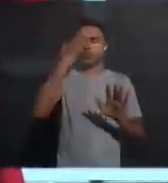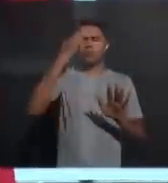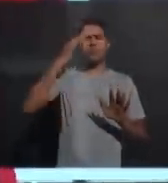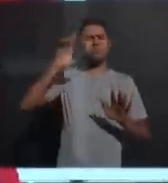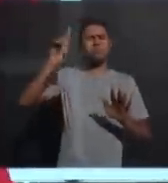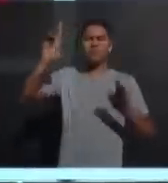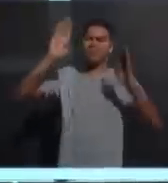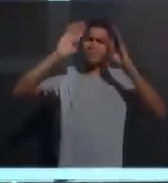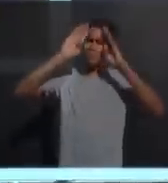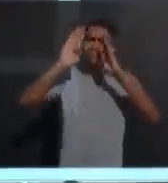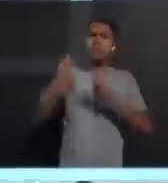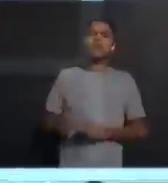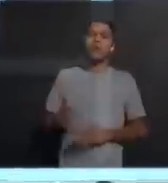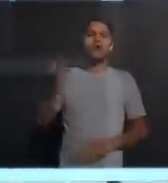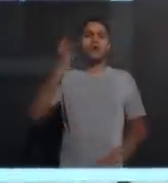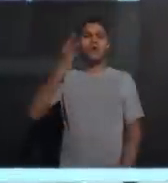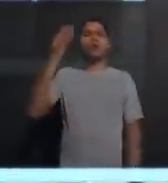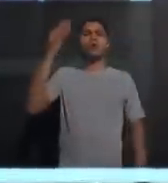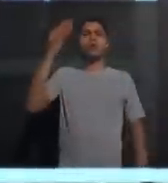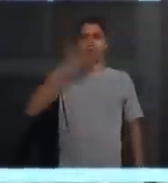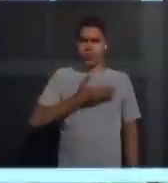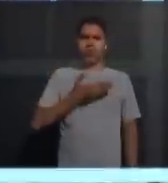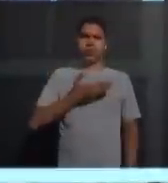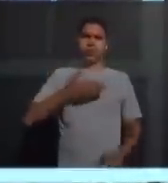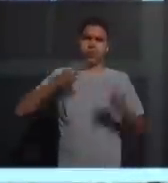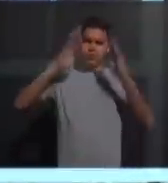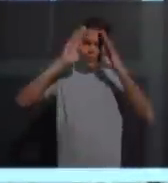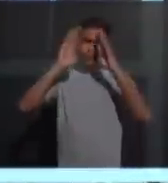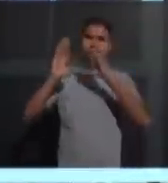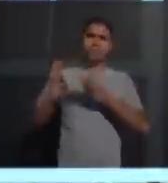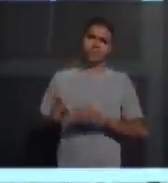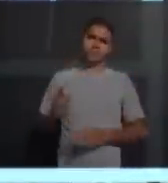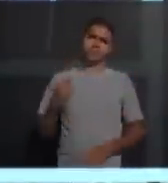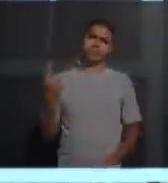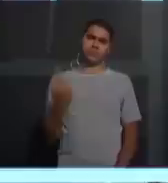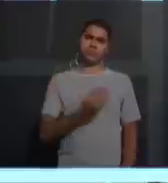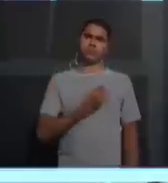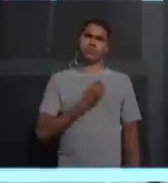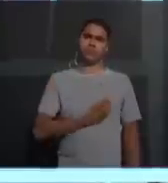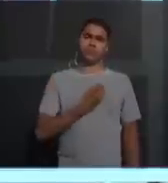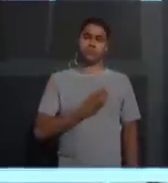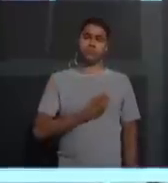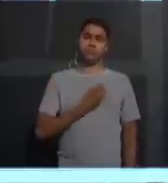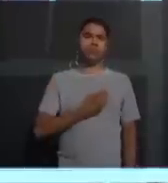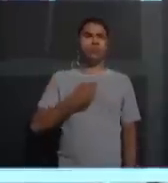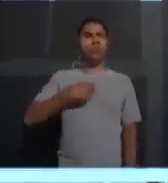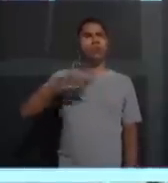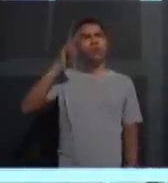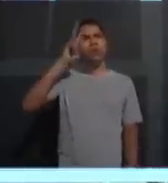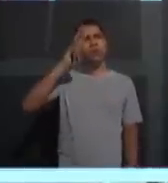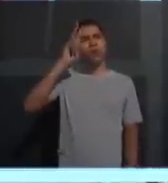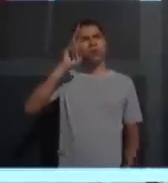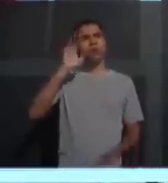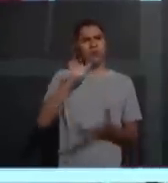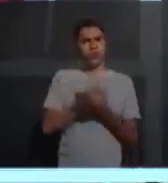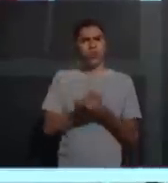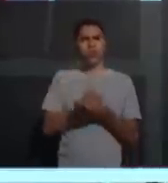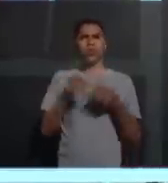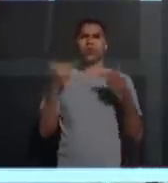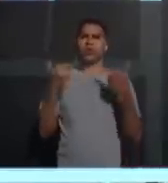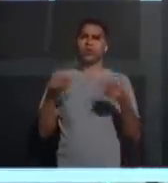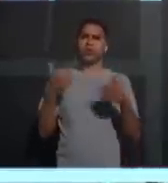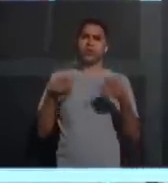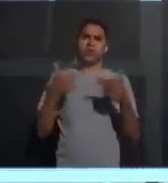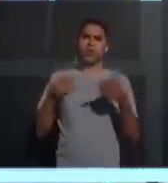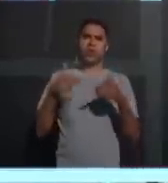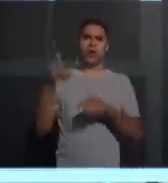fiel e nós temos provado é da fidelidade dele nas nossas vidas e eu me lembro que o meu esposo trabalhava no othon